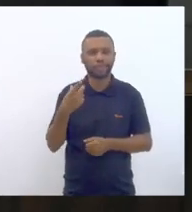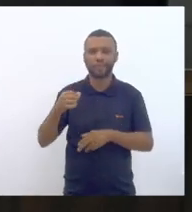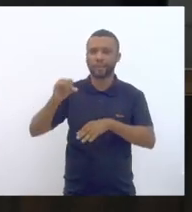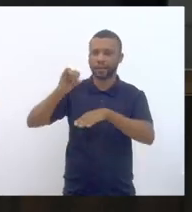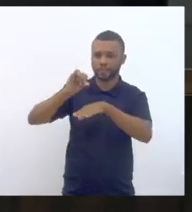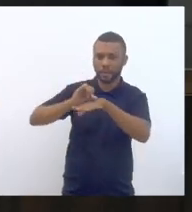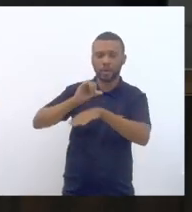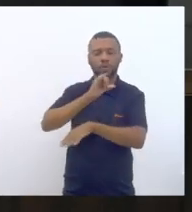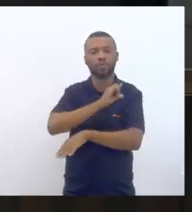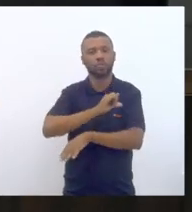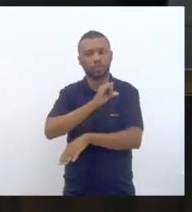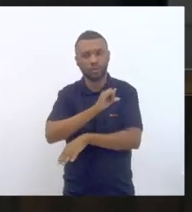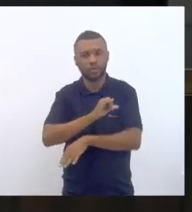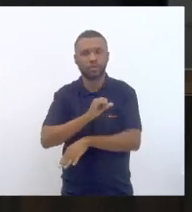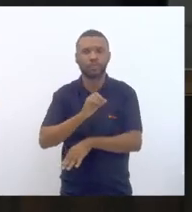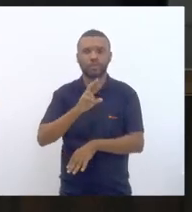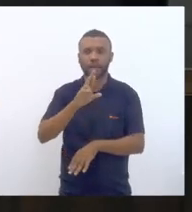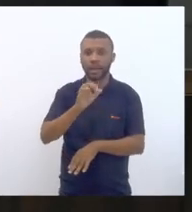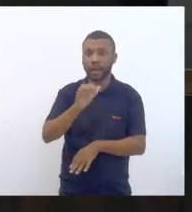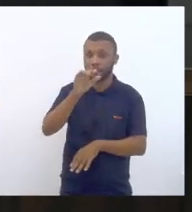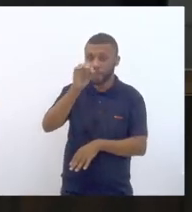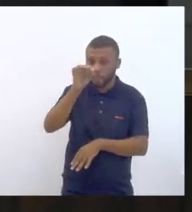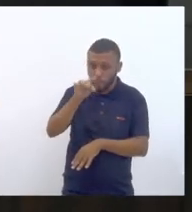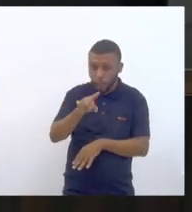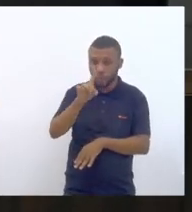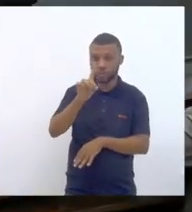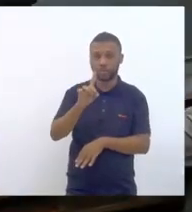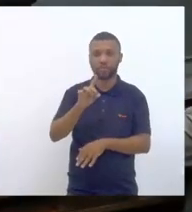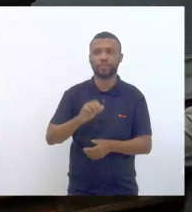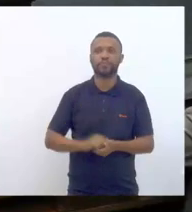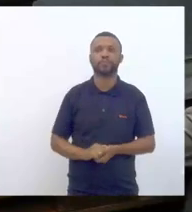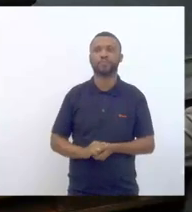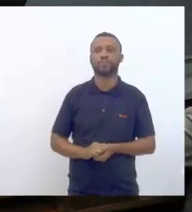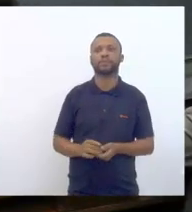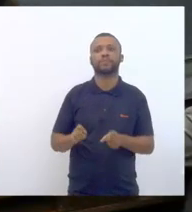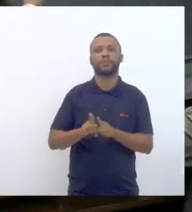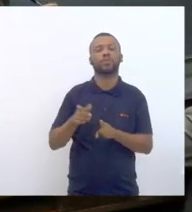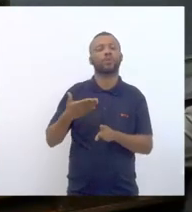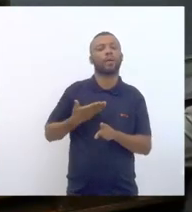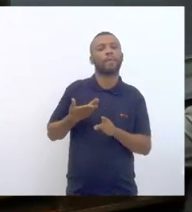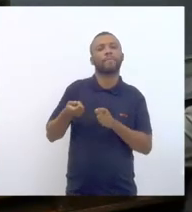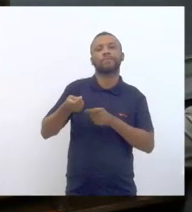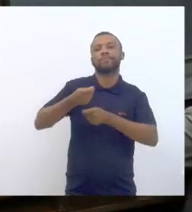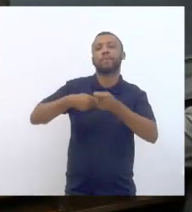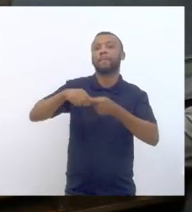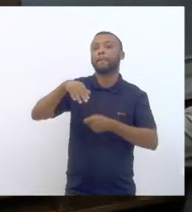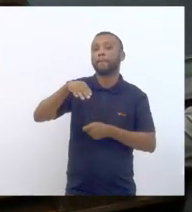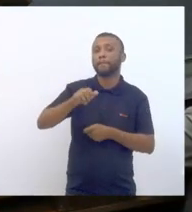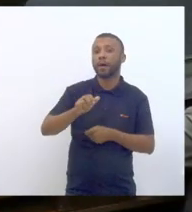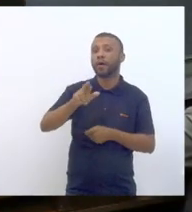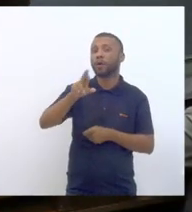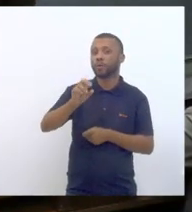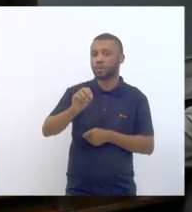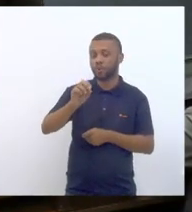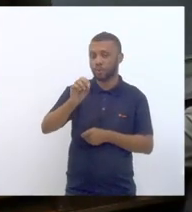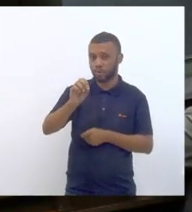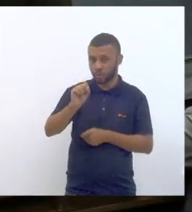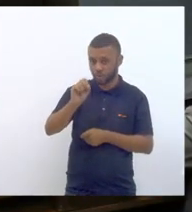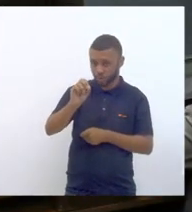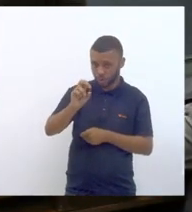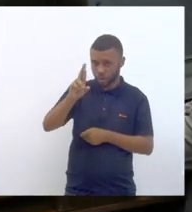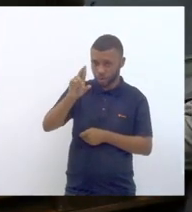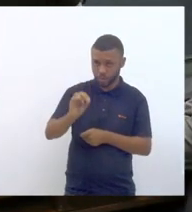capital do Rio de Janeiro, Raymond. Também o nosso economista Mauro Osório. Gustavo Tutuca, com a